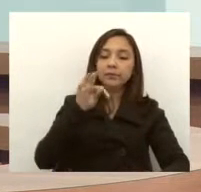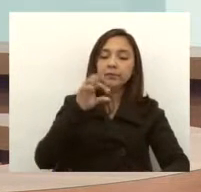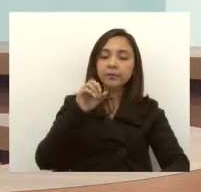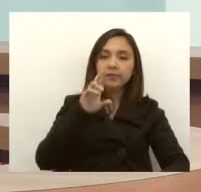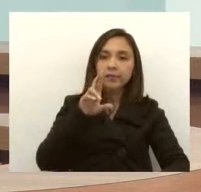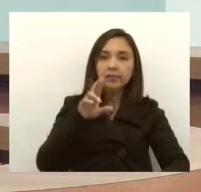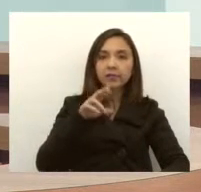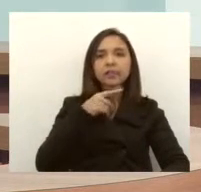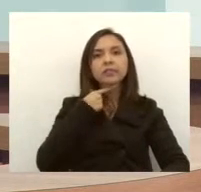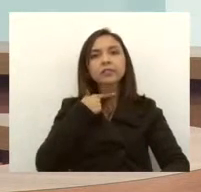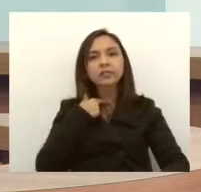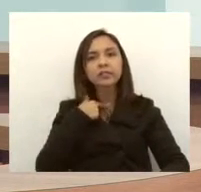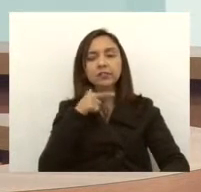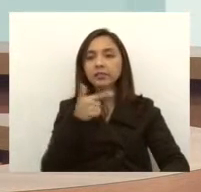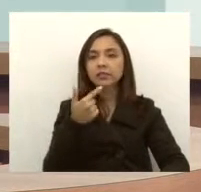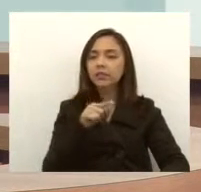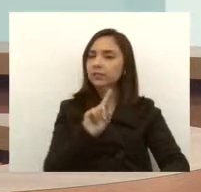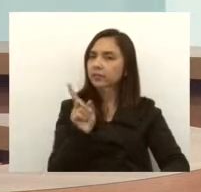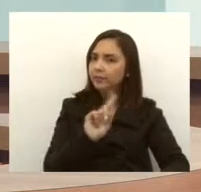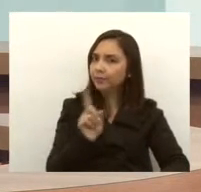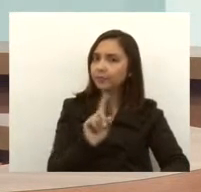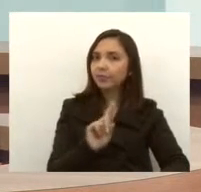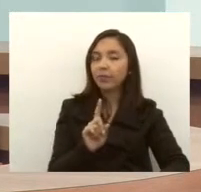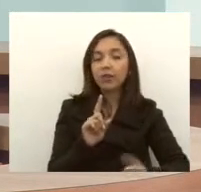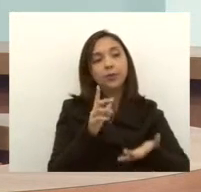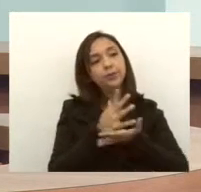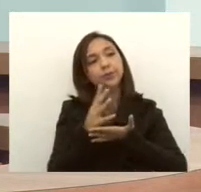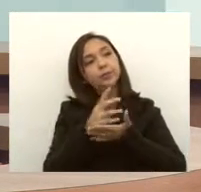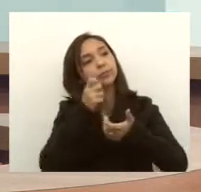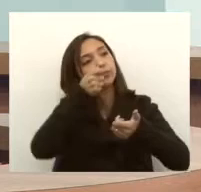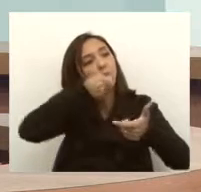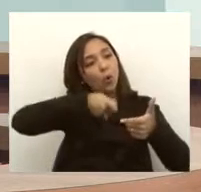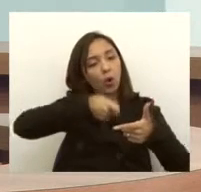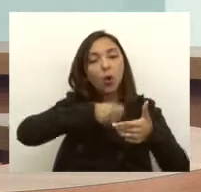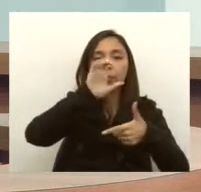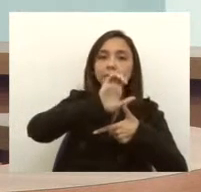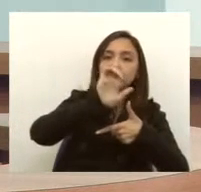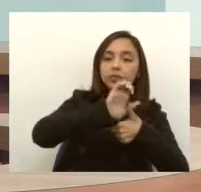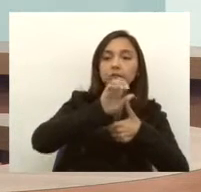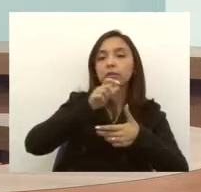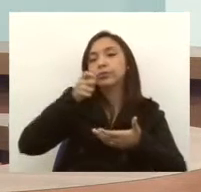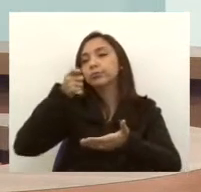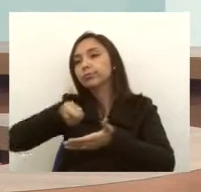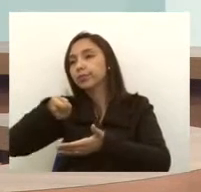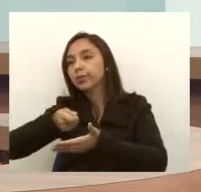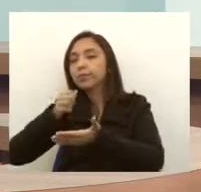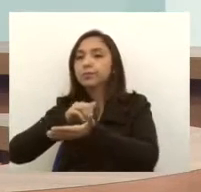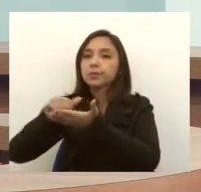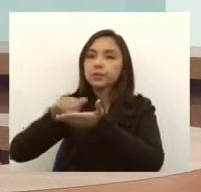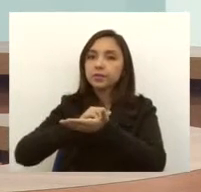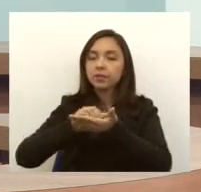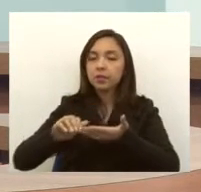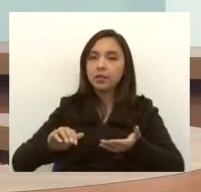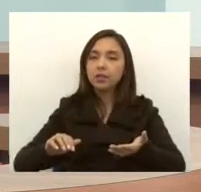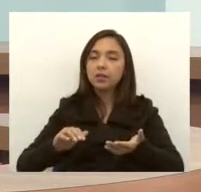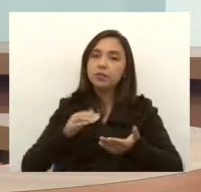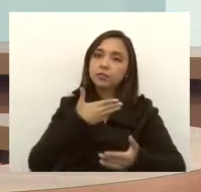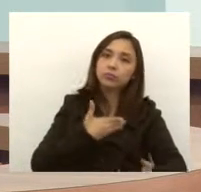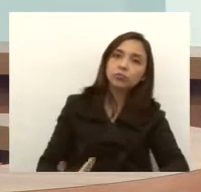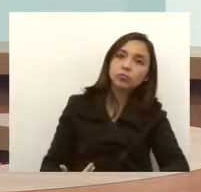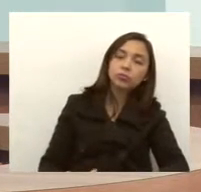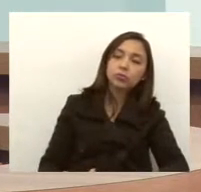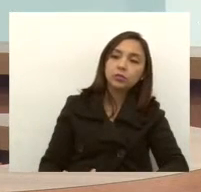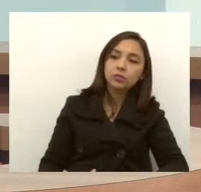tem vontade, não faz o ofício, não cobra o executivo, não cobra os secretários, né, não cobra os